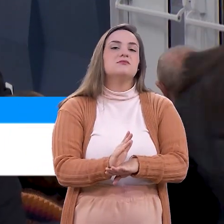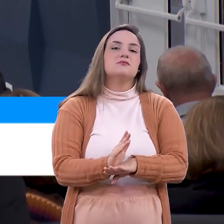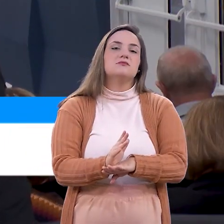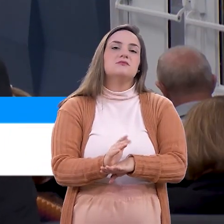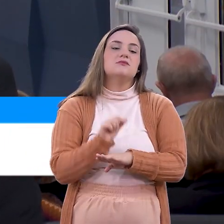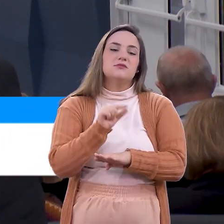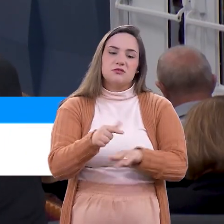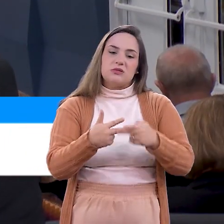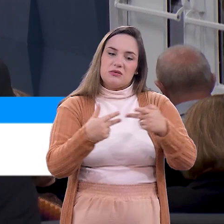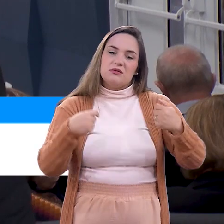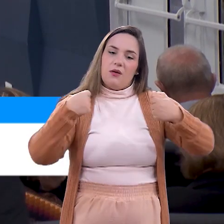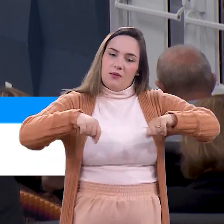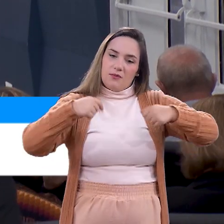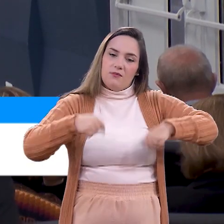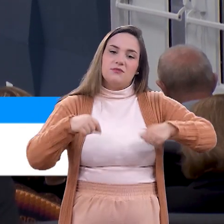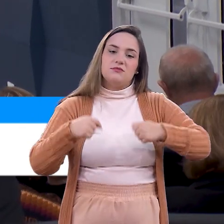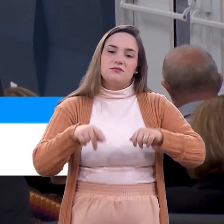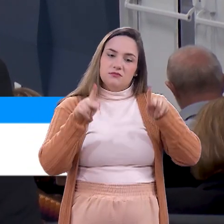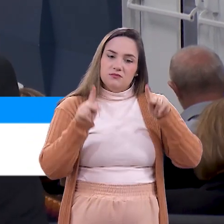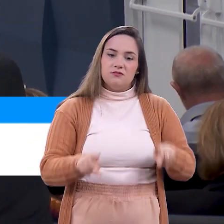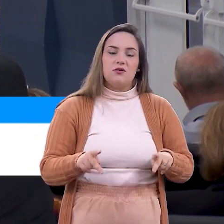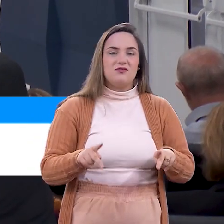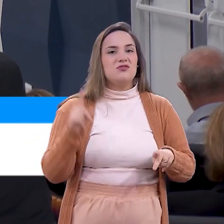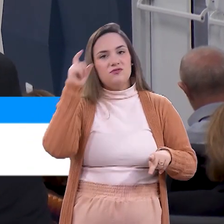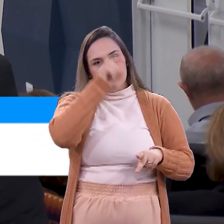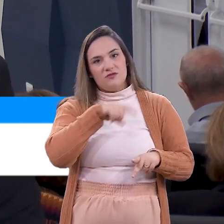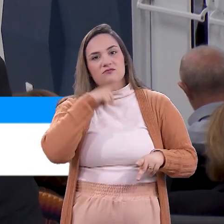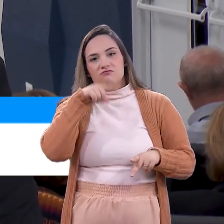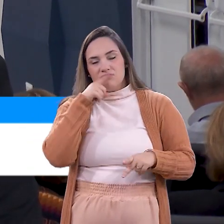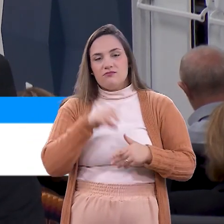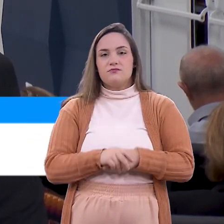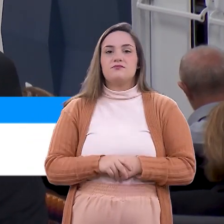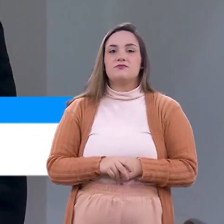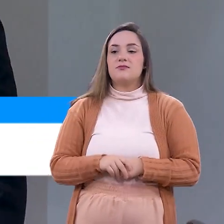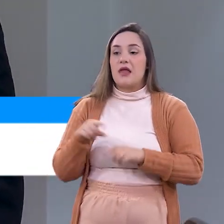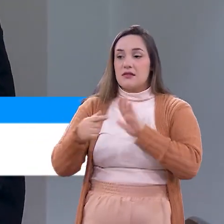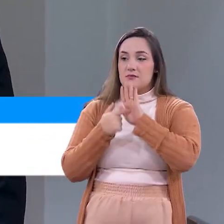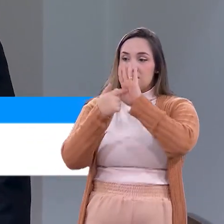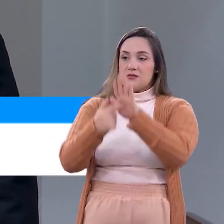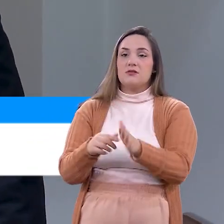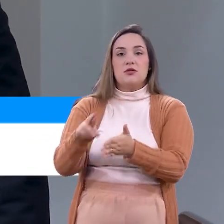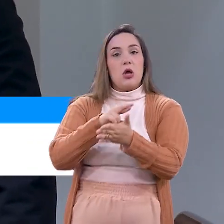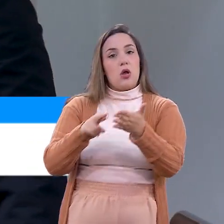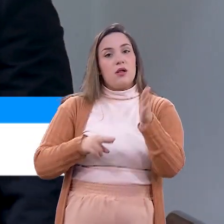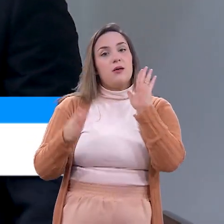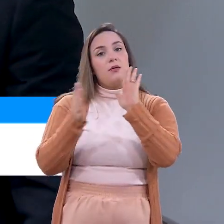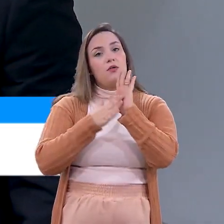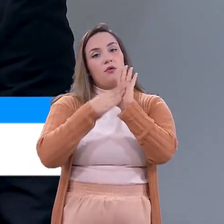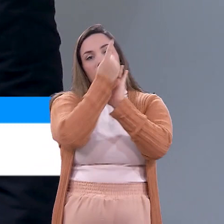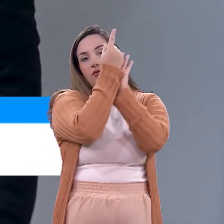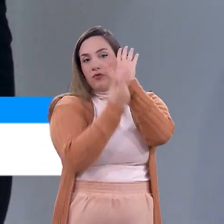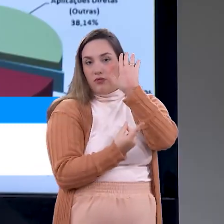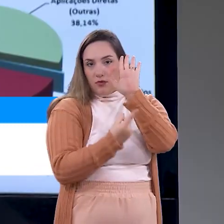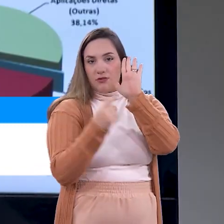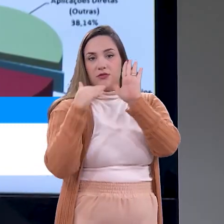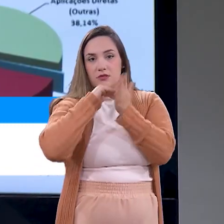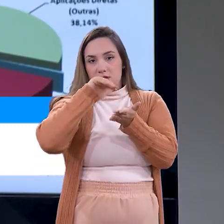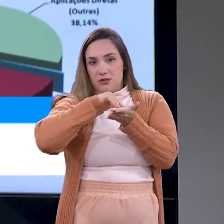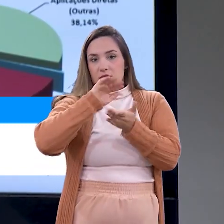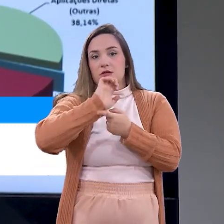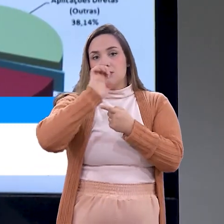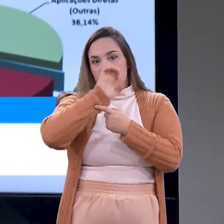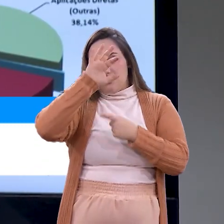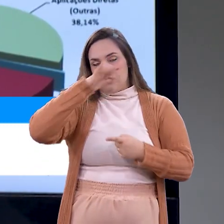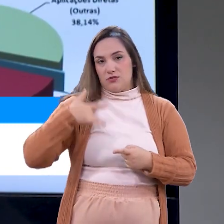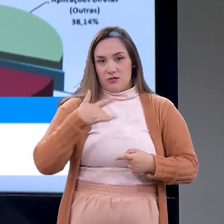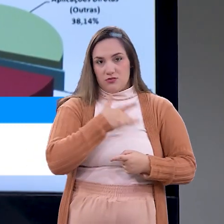a suprir essa demanda que dessa população de difícil acesso a apresentação do relatório de prestação de contas da